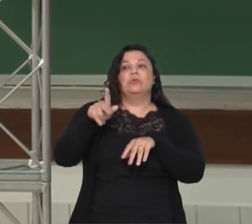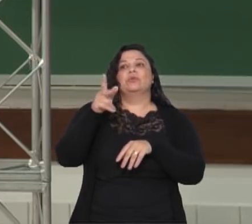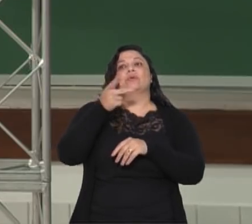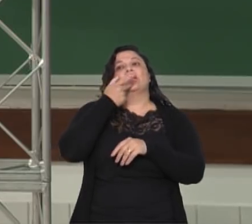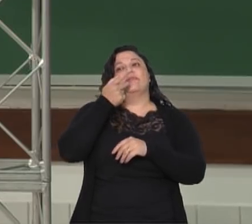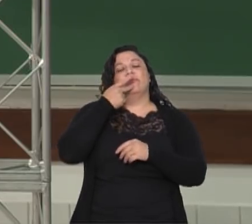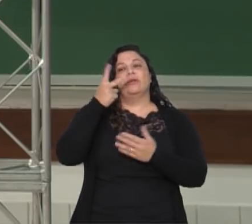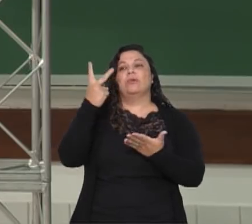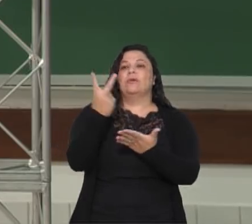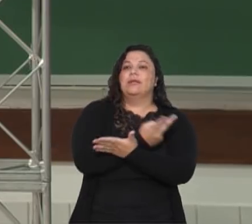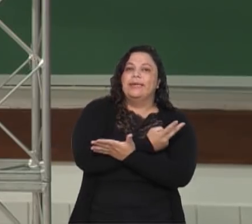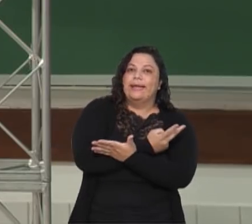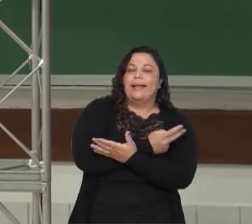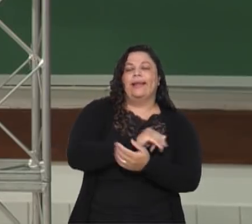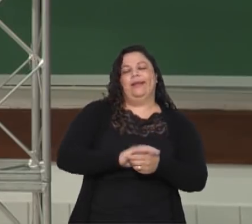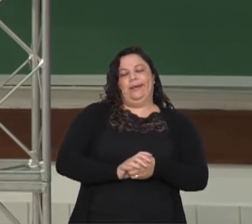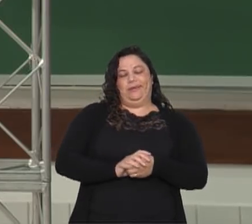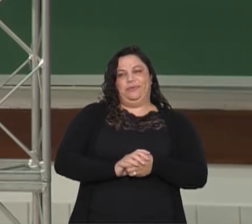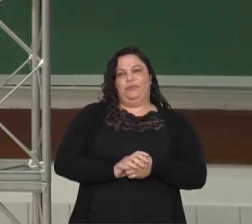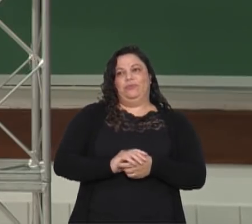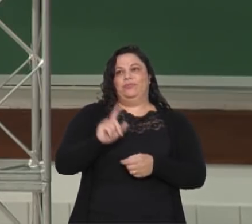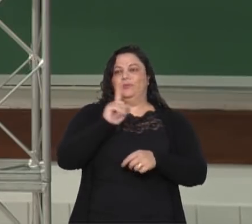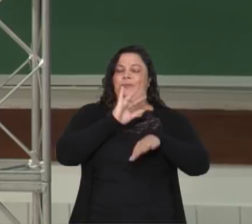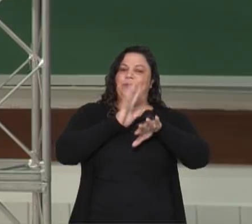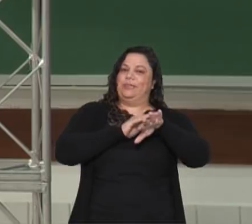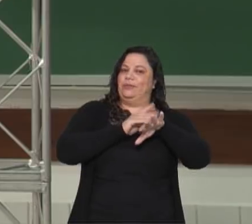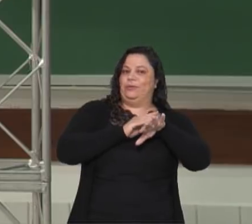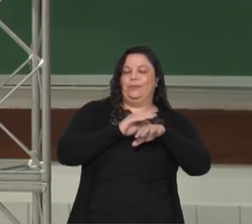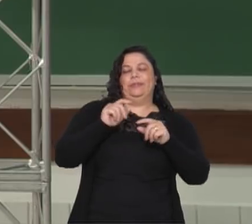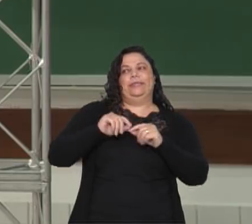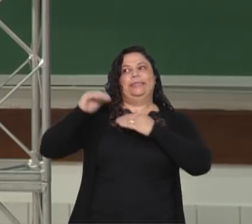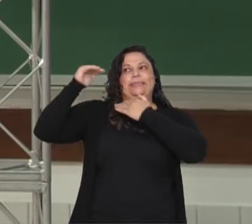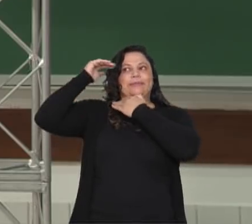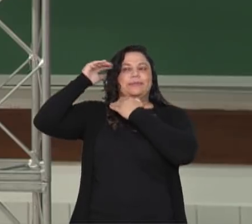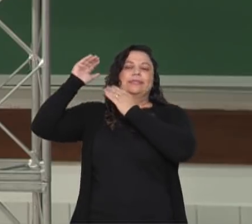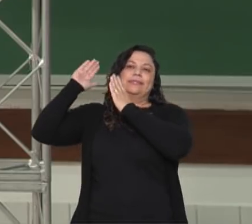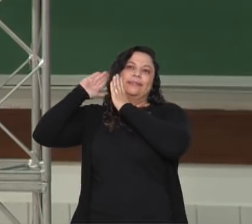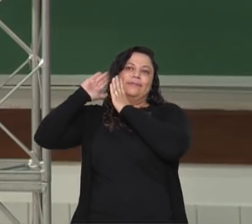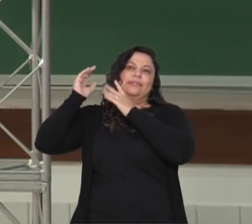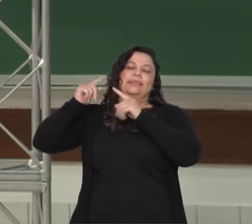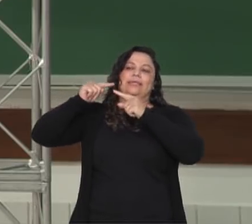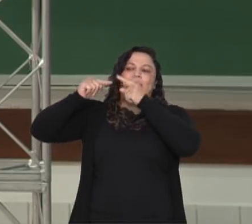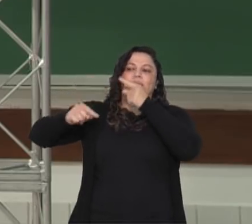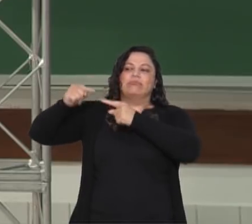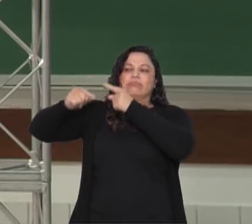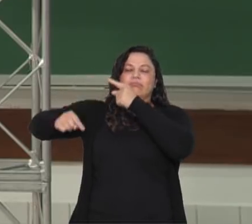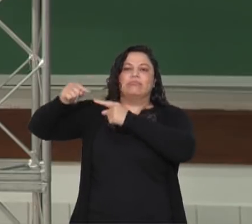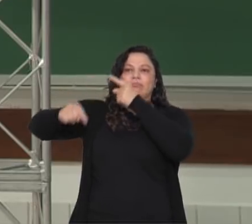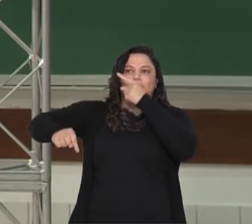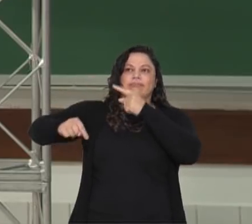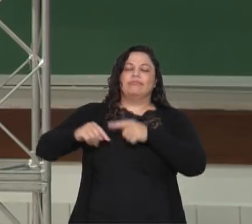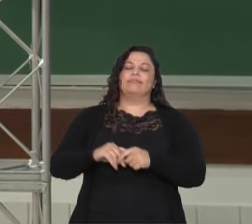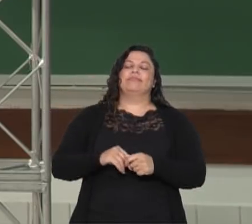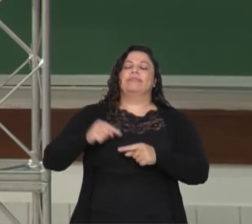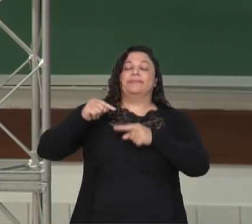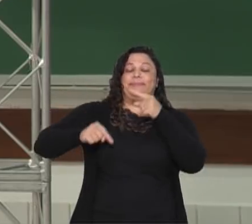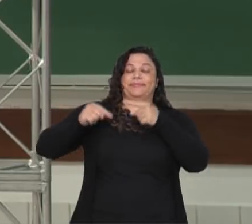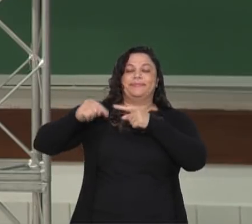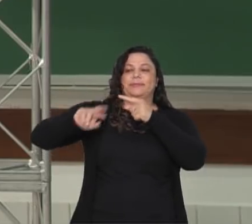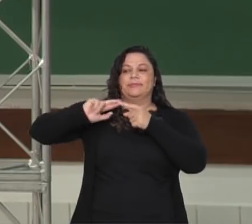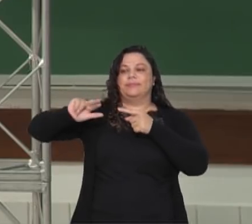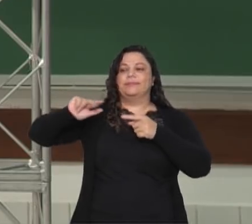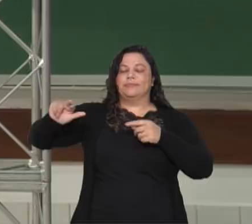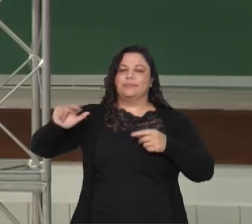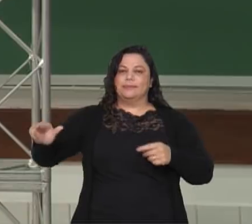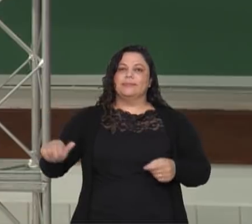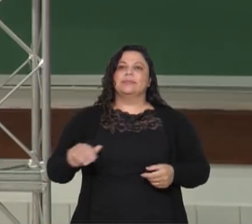deficiências que possibilitadas lá naquele aparelho auditivo. A gente falou do campo de apreciação do som humano,